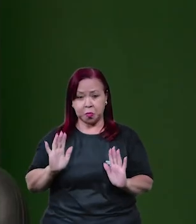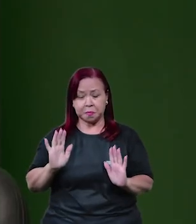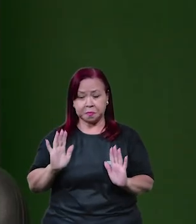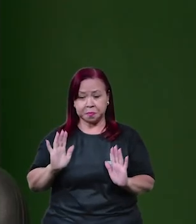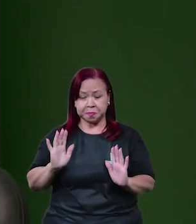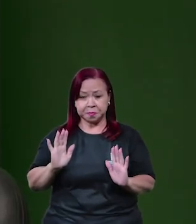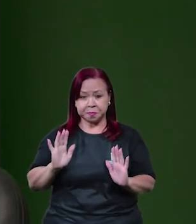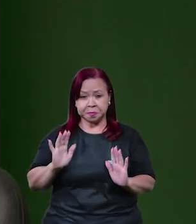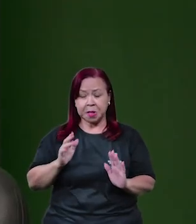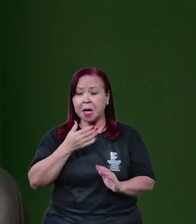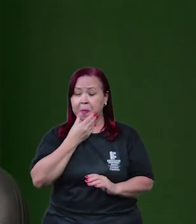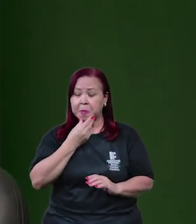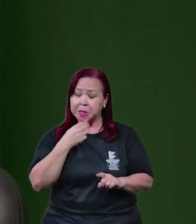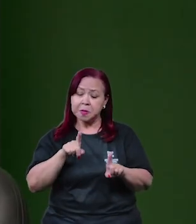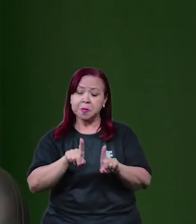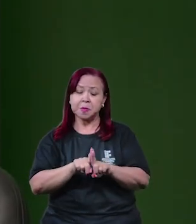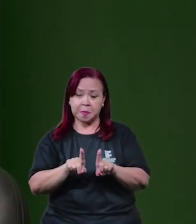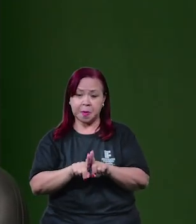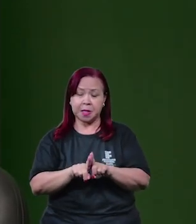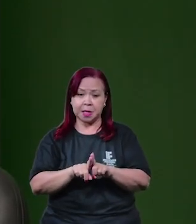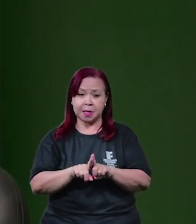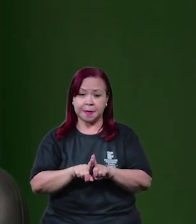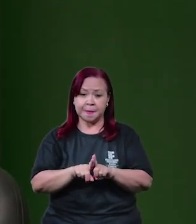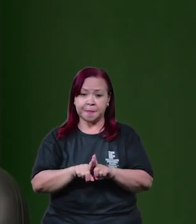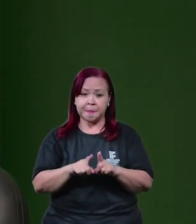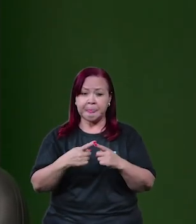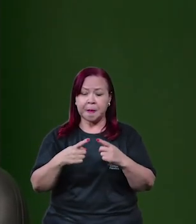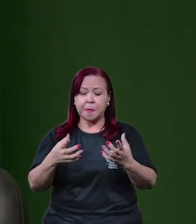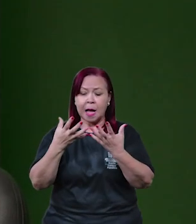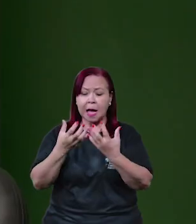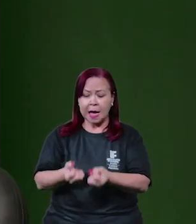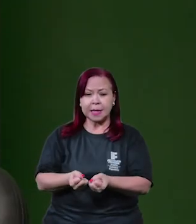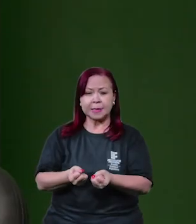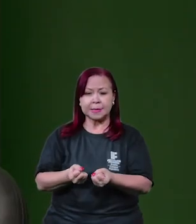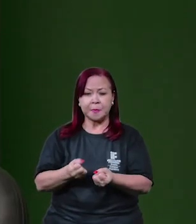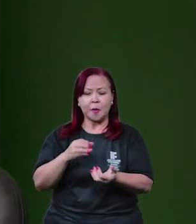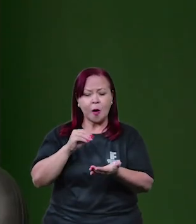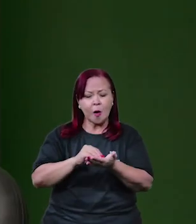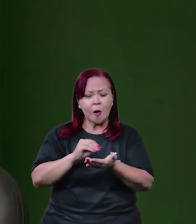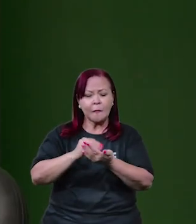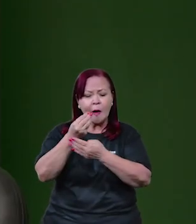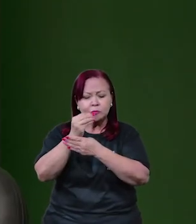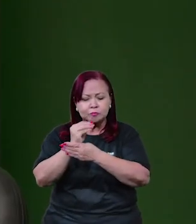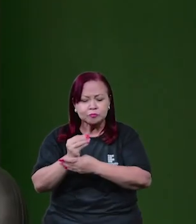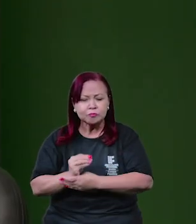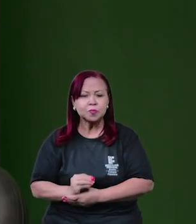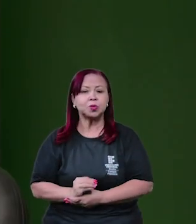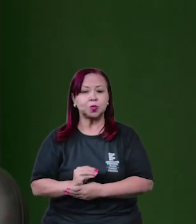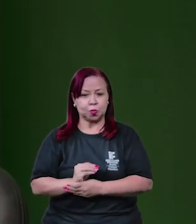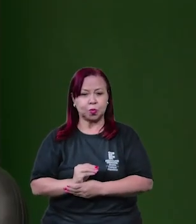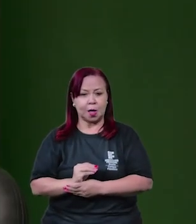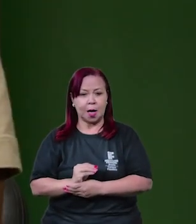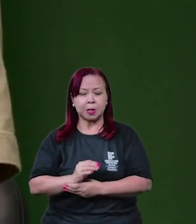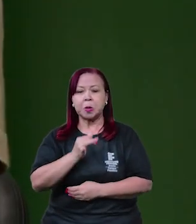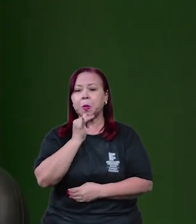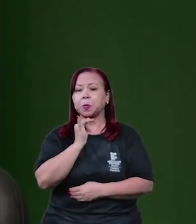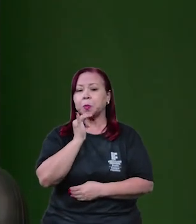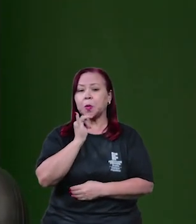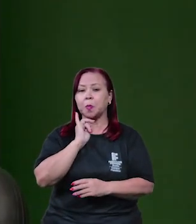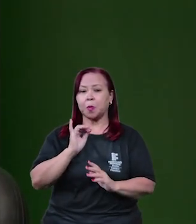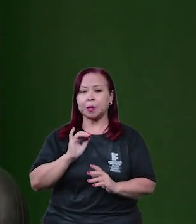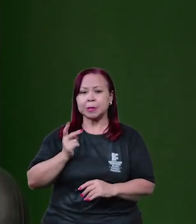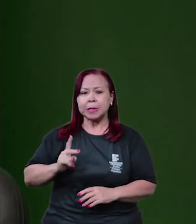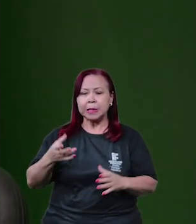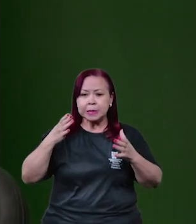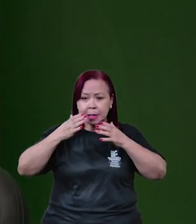N- meninos também, né? Enfim. Mas, assim, recebe ali uma falta de cuidado mesmo, assim. Uhum. Por exemplo, Tem um,